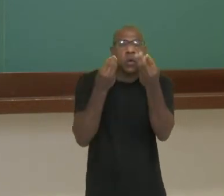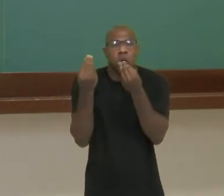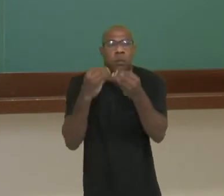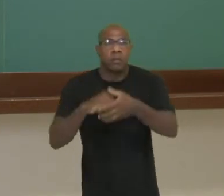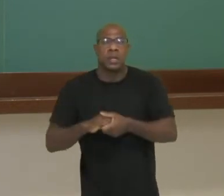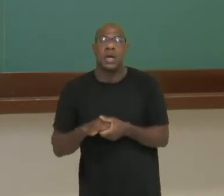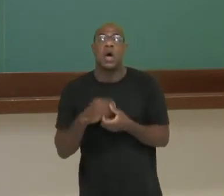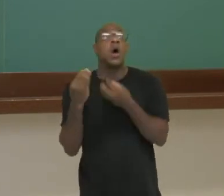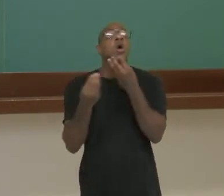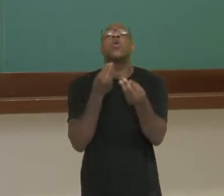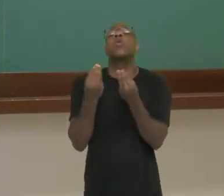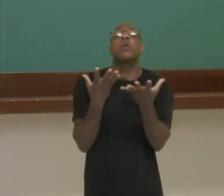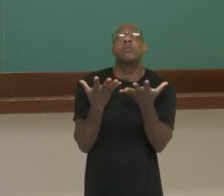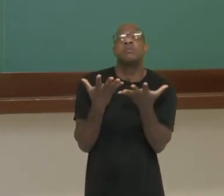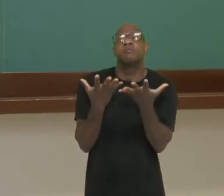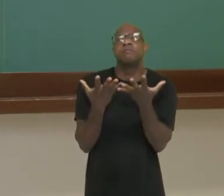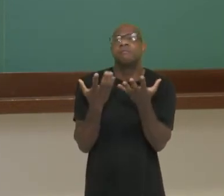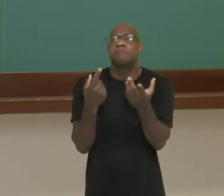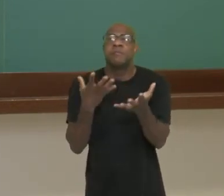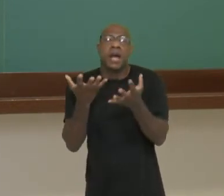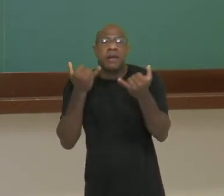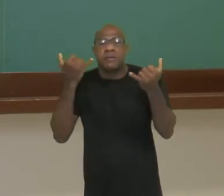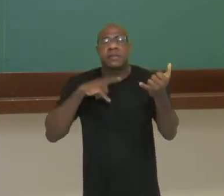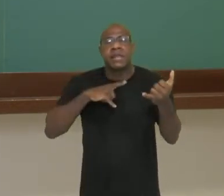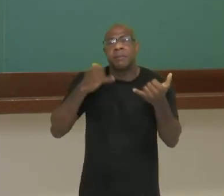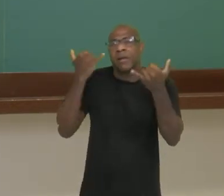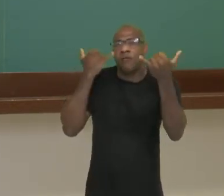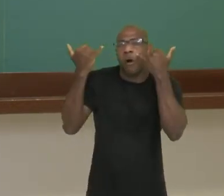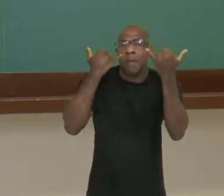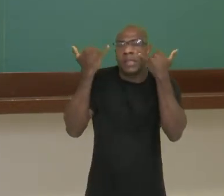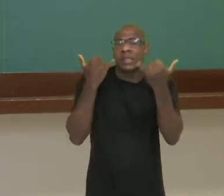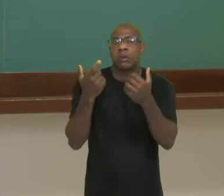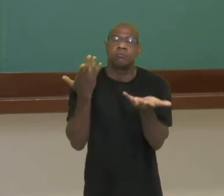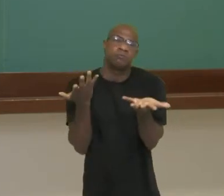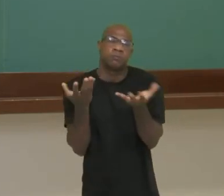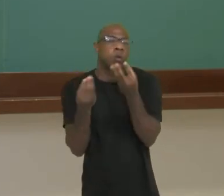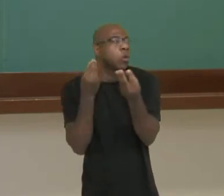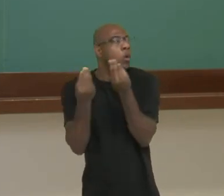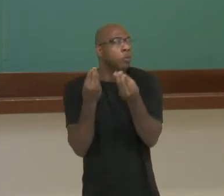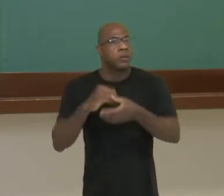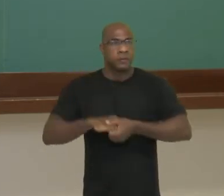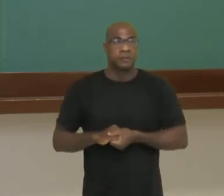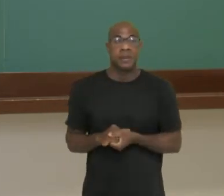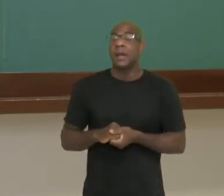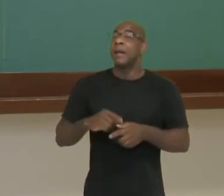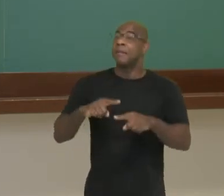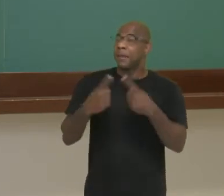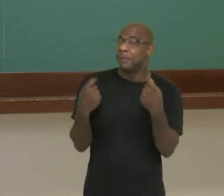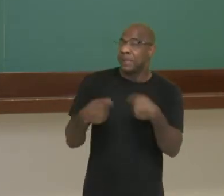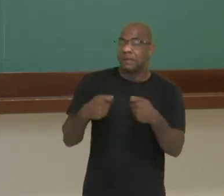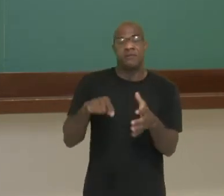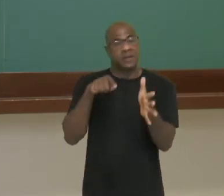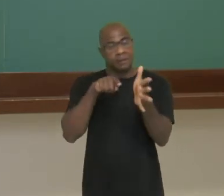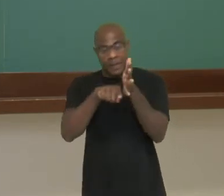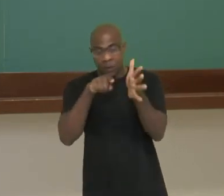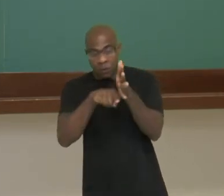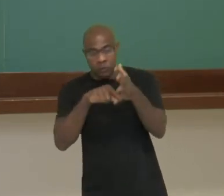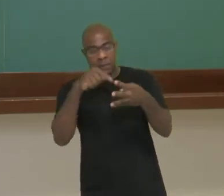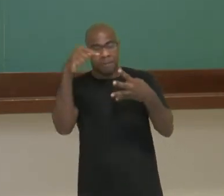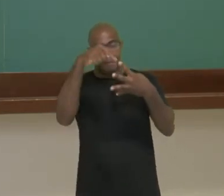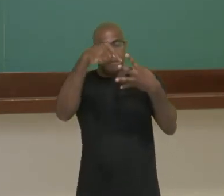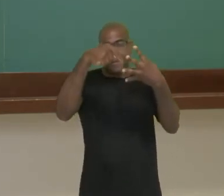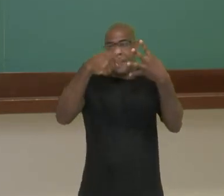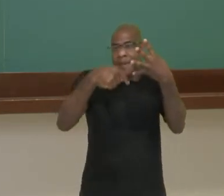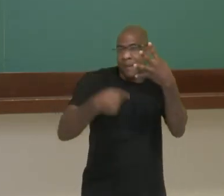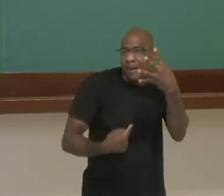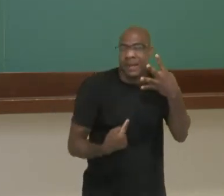a coleta desses dados? Eu posso fazer de várias maneiras, como a gente vai falar daqui a pouco. Mas eu tenho que fazer um questionário, por exemplo.